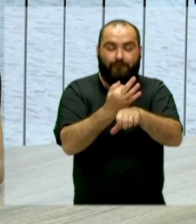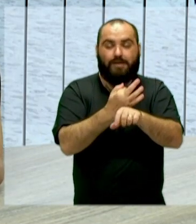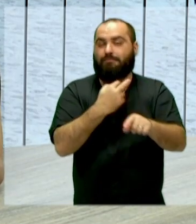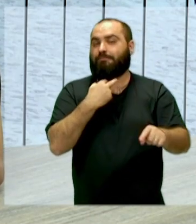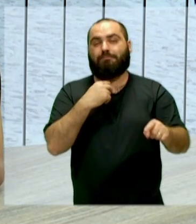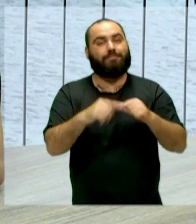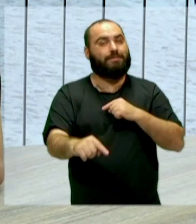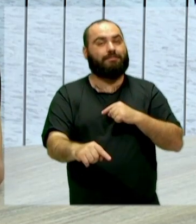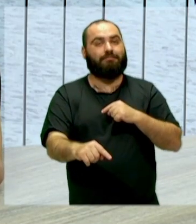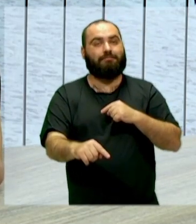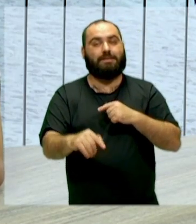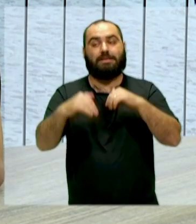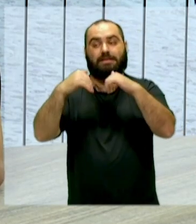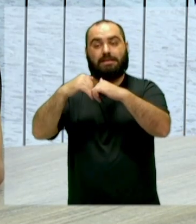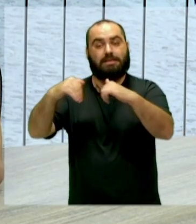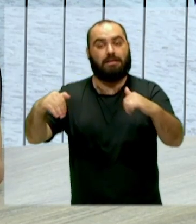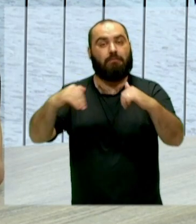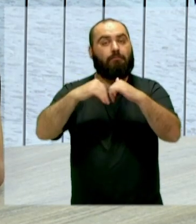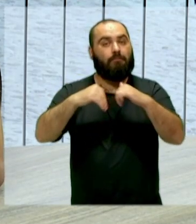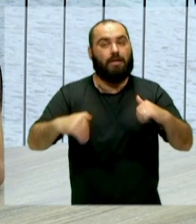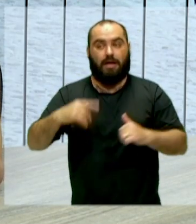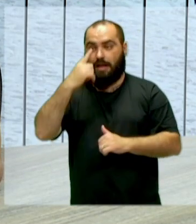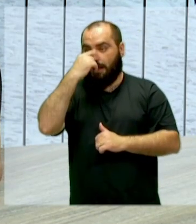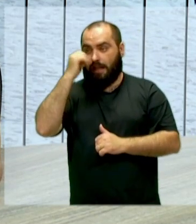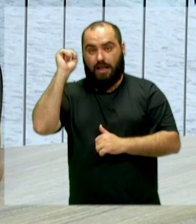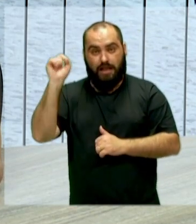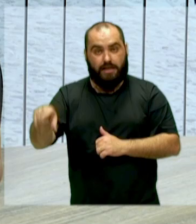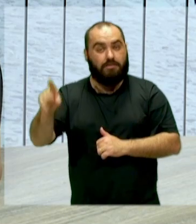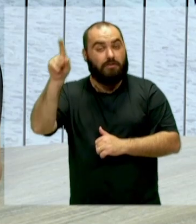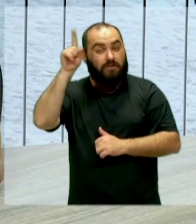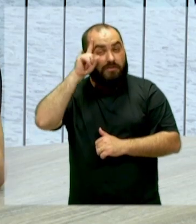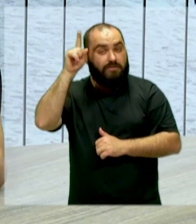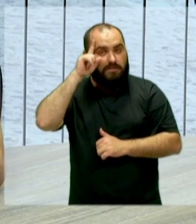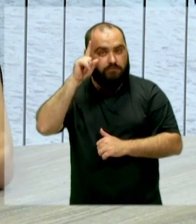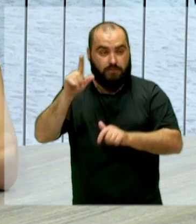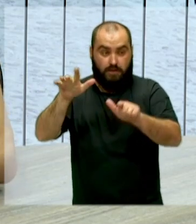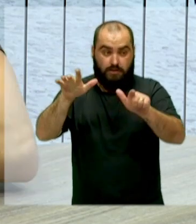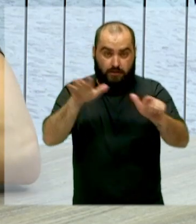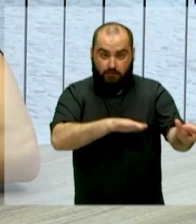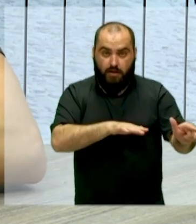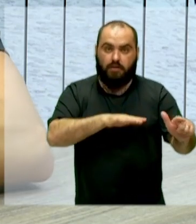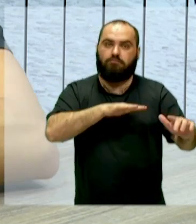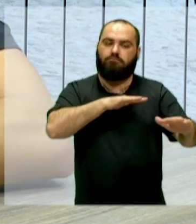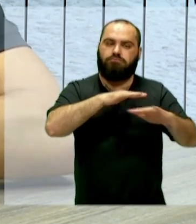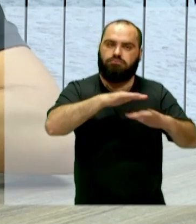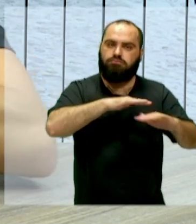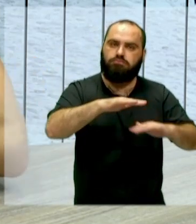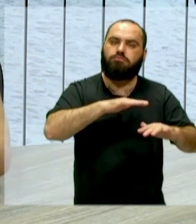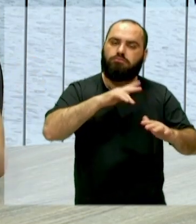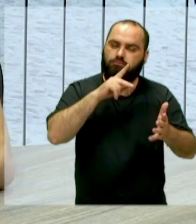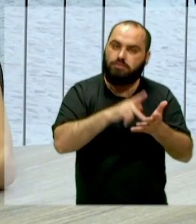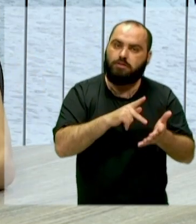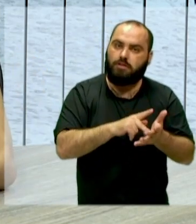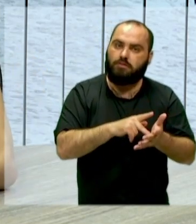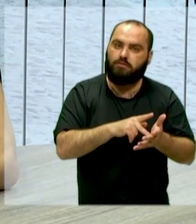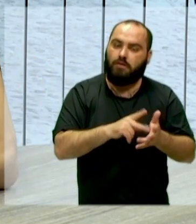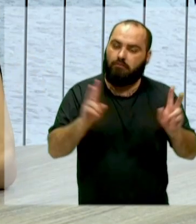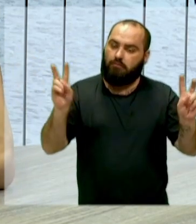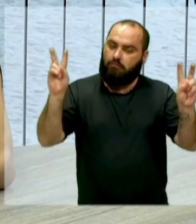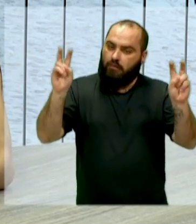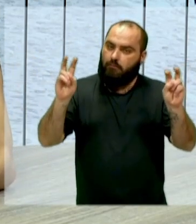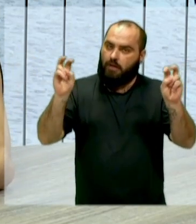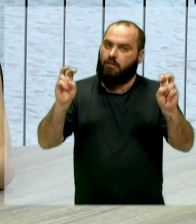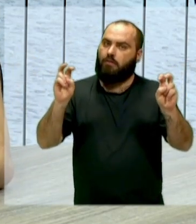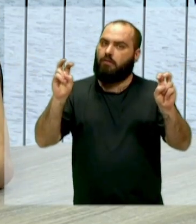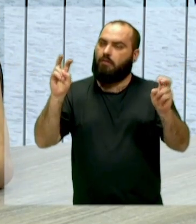gente precisa separar os nossos resíduos diariamente Então a semana Lixo Zero ela vem para dar esse chacoalhão né trazer o tema à tona e